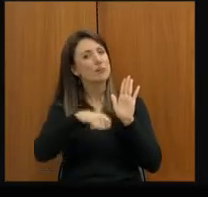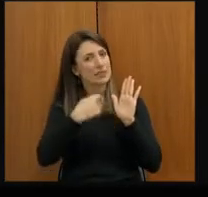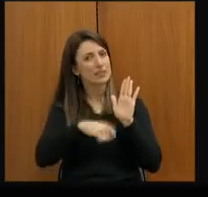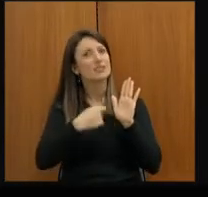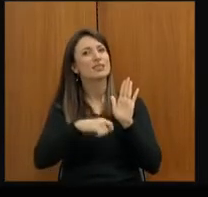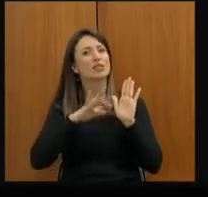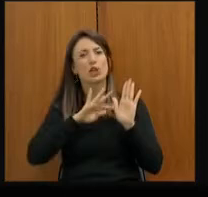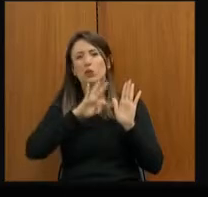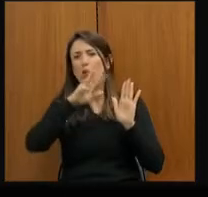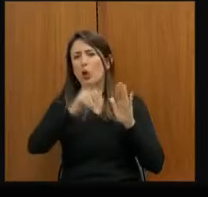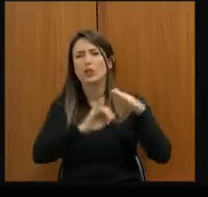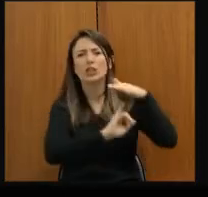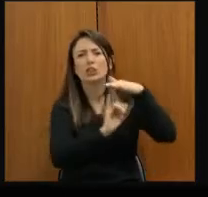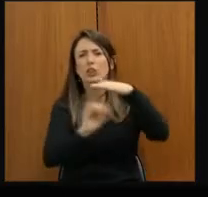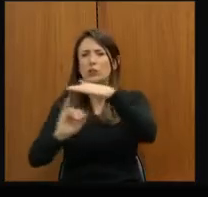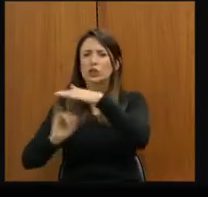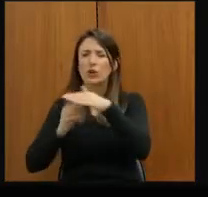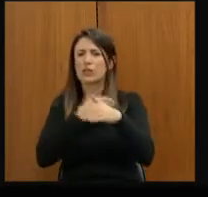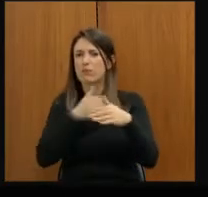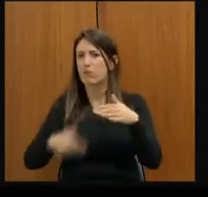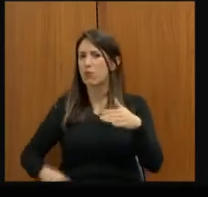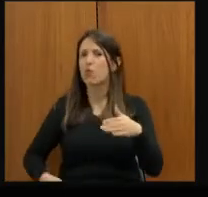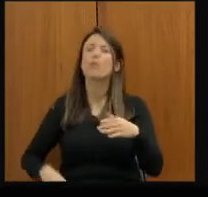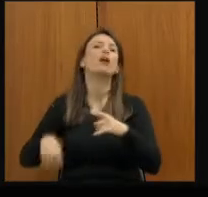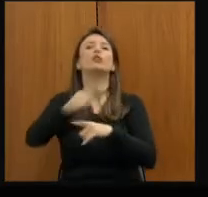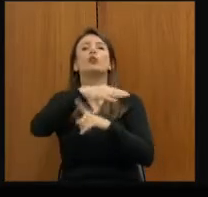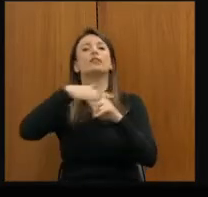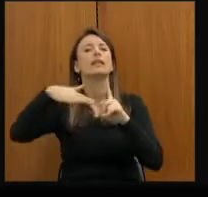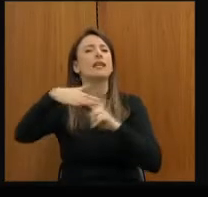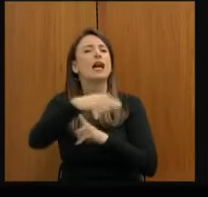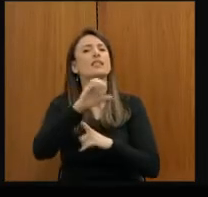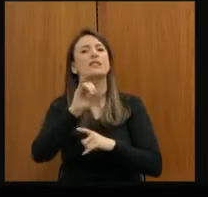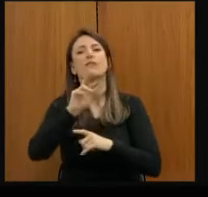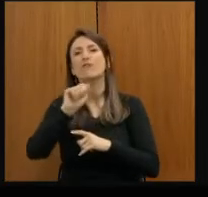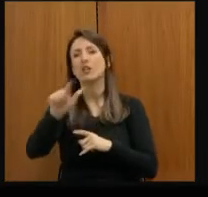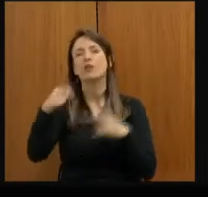entre todas as instituições públicas EA sociedade civil